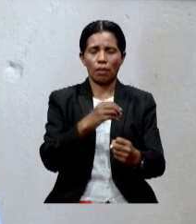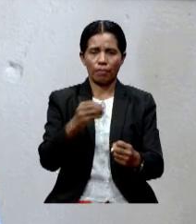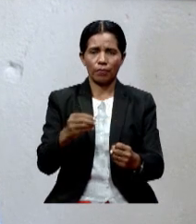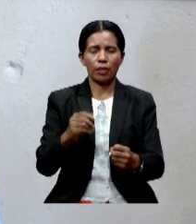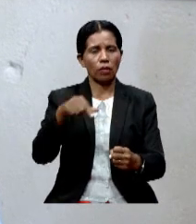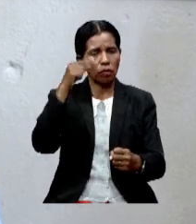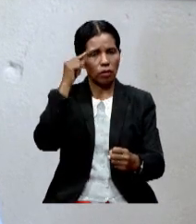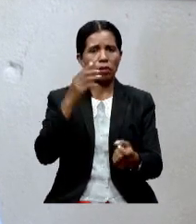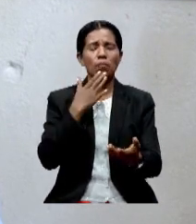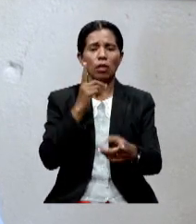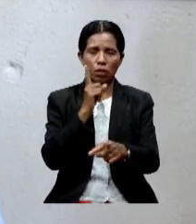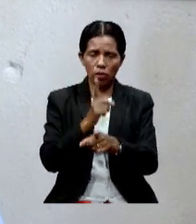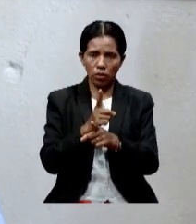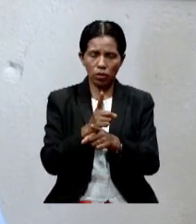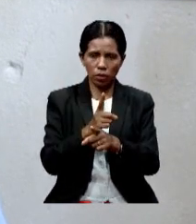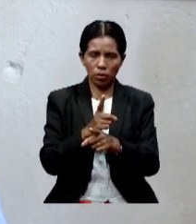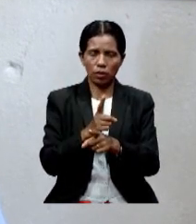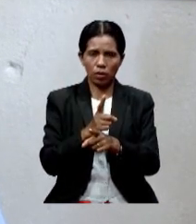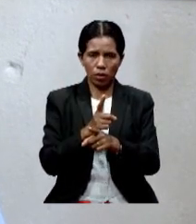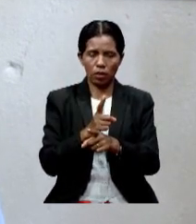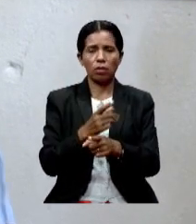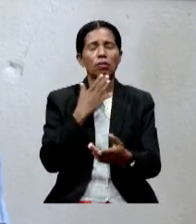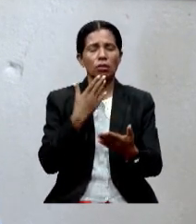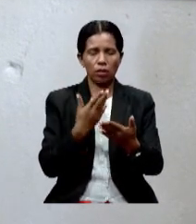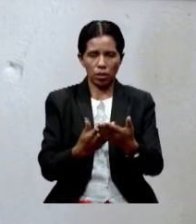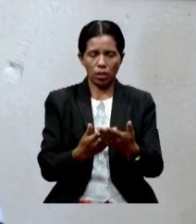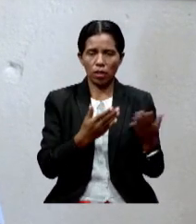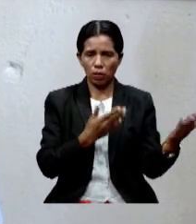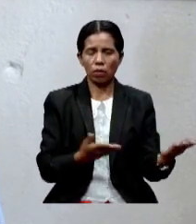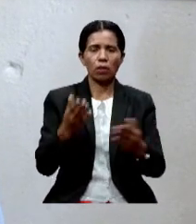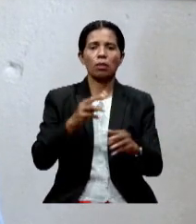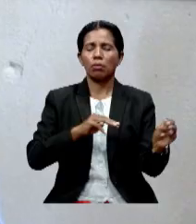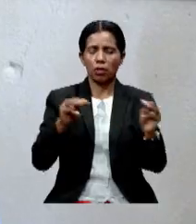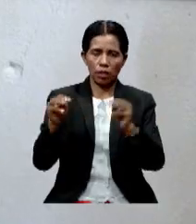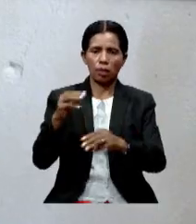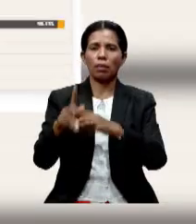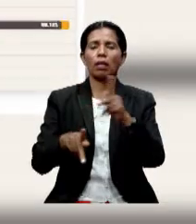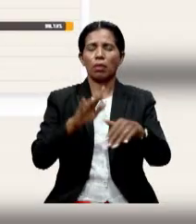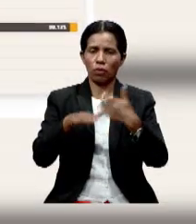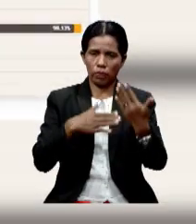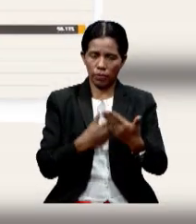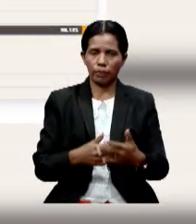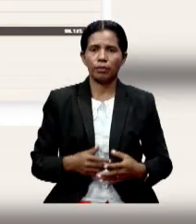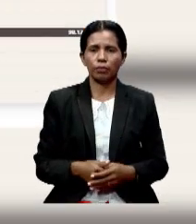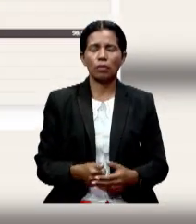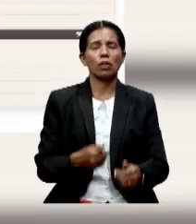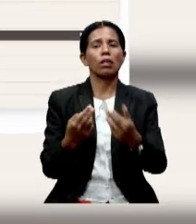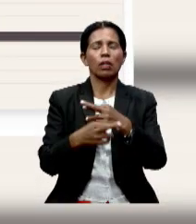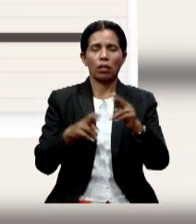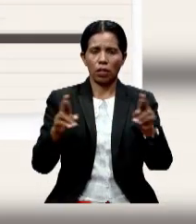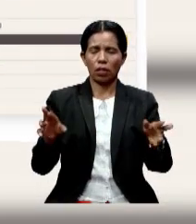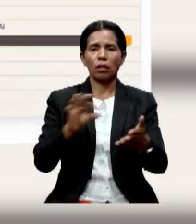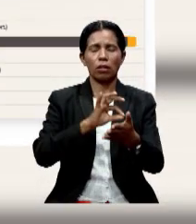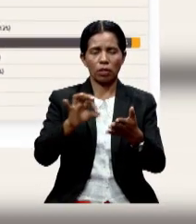bema efetivo, não é eficiente e a para glória do mudança ba povo. O resultado apuramento